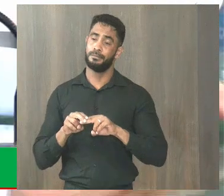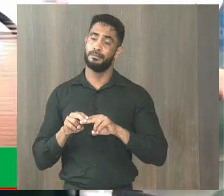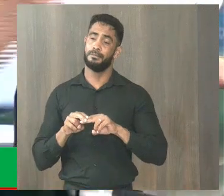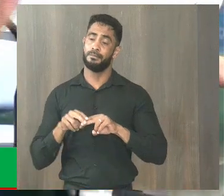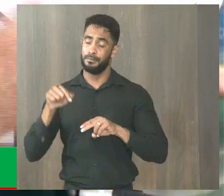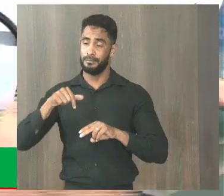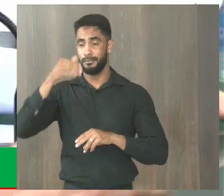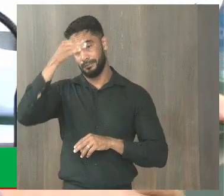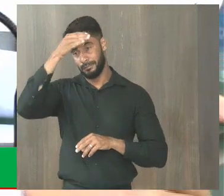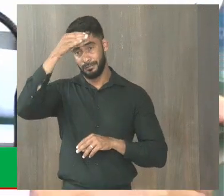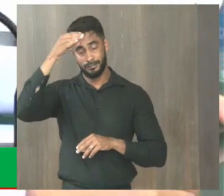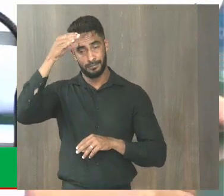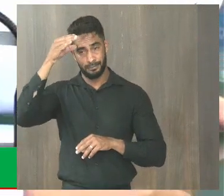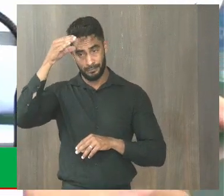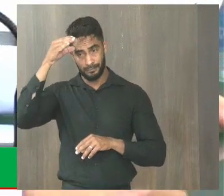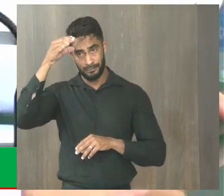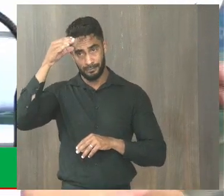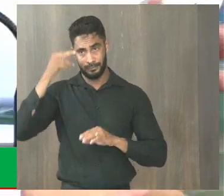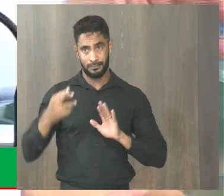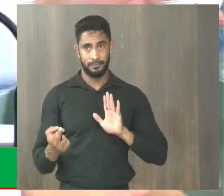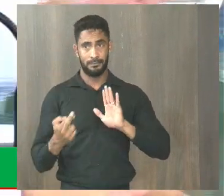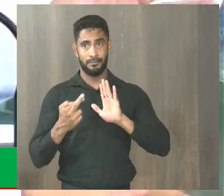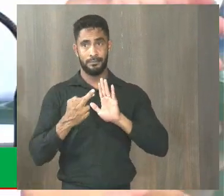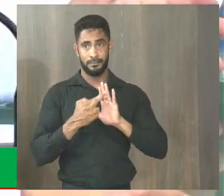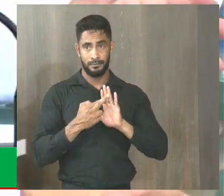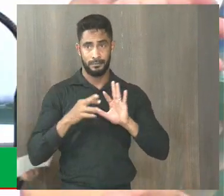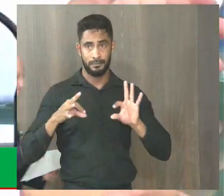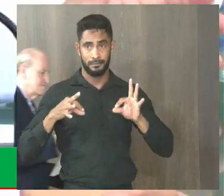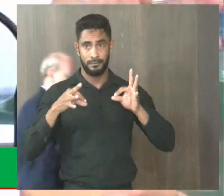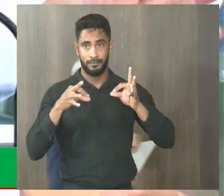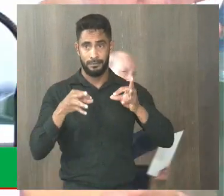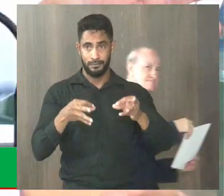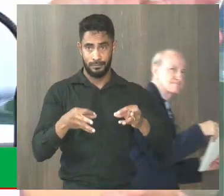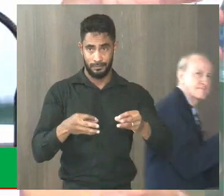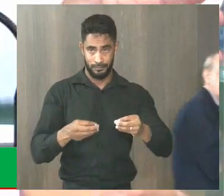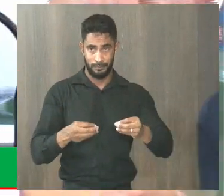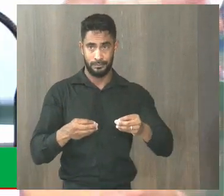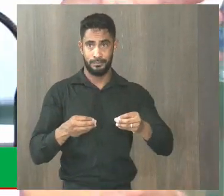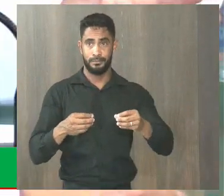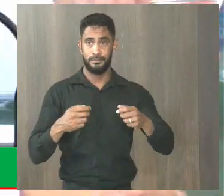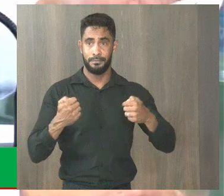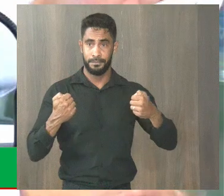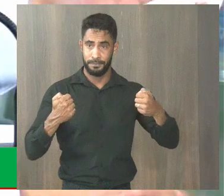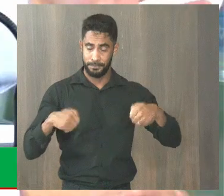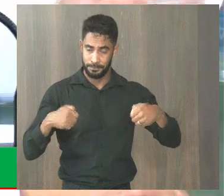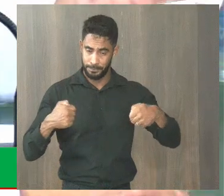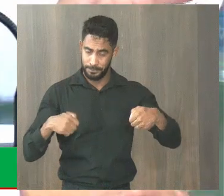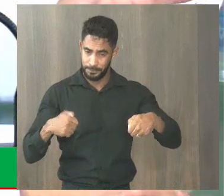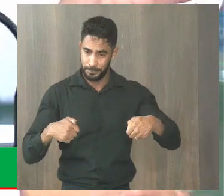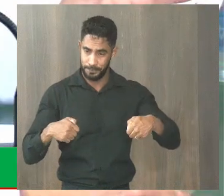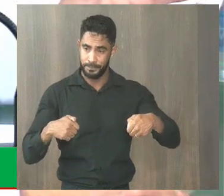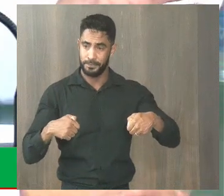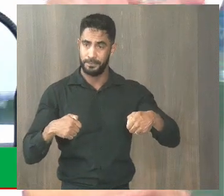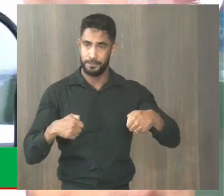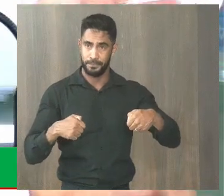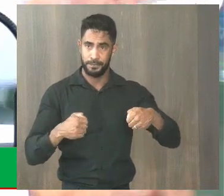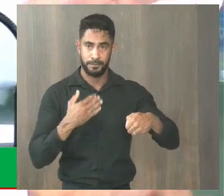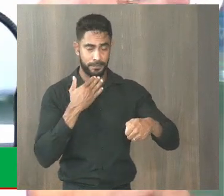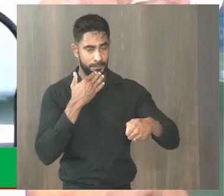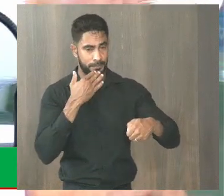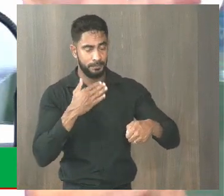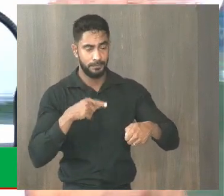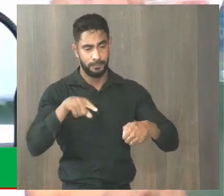representante dos funcionários públicos, né, tem essa legalidade de estar entrando com esse requerimento, e